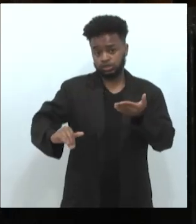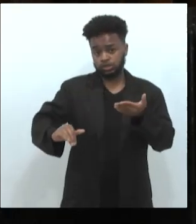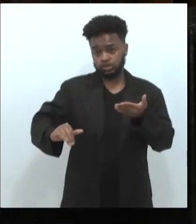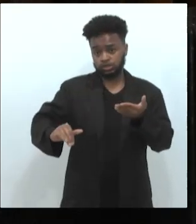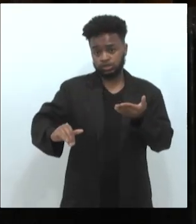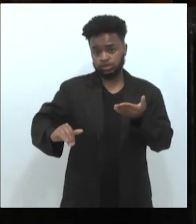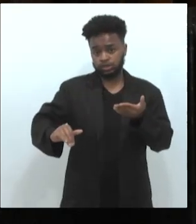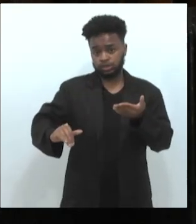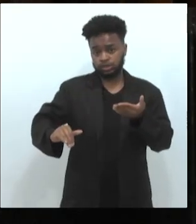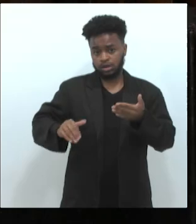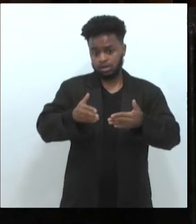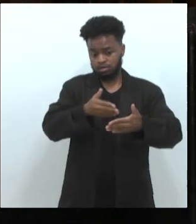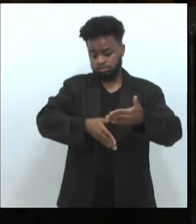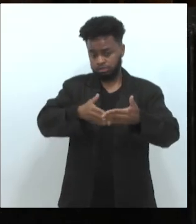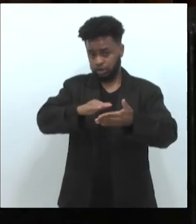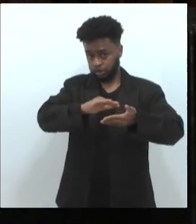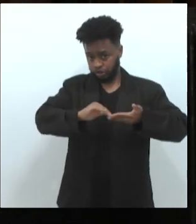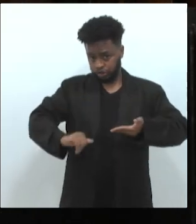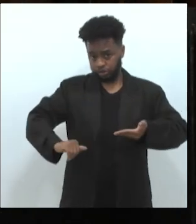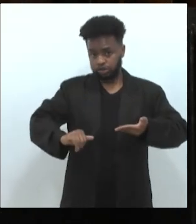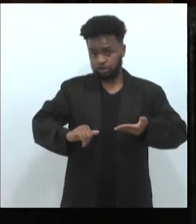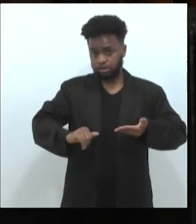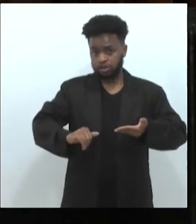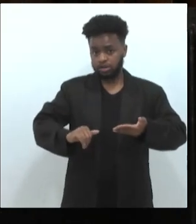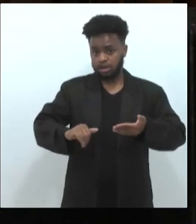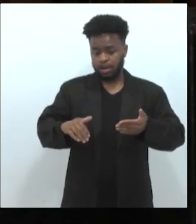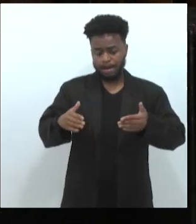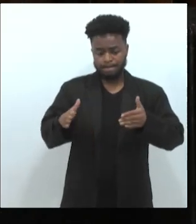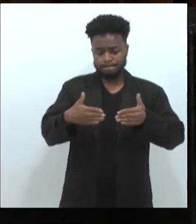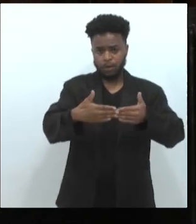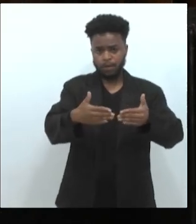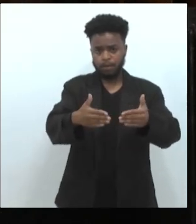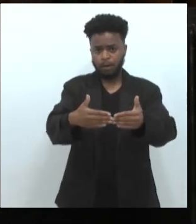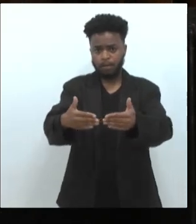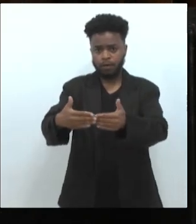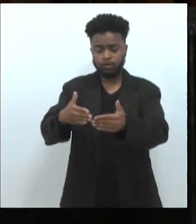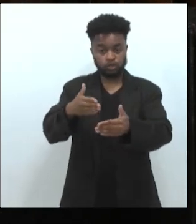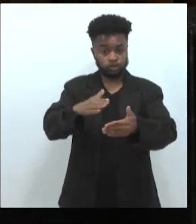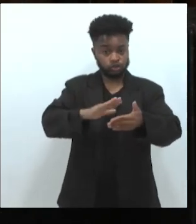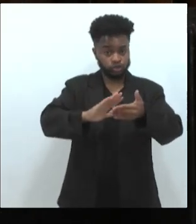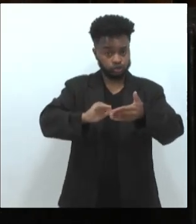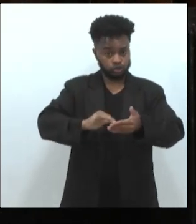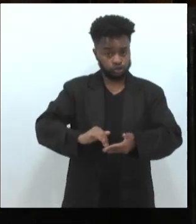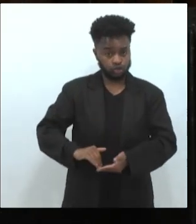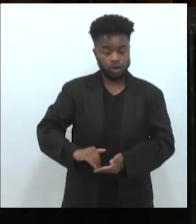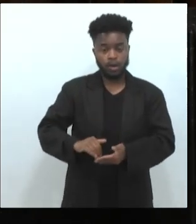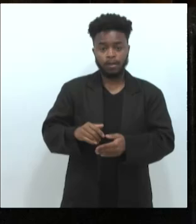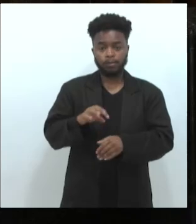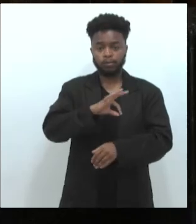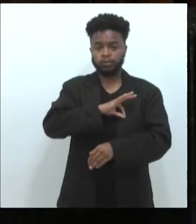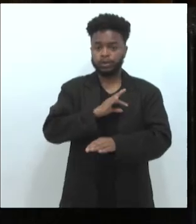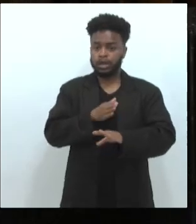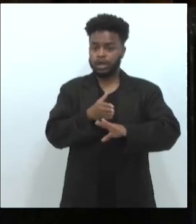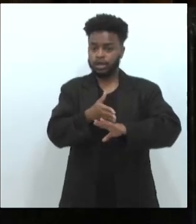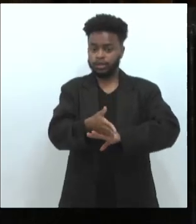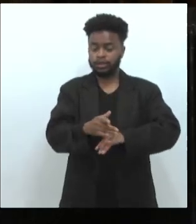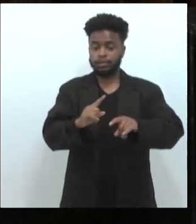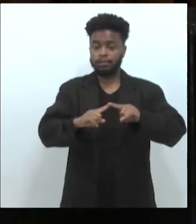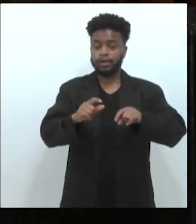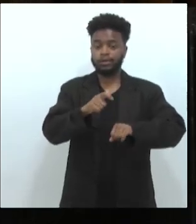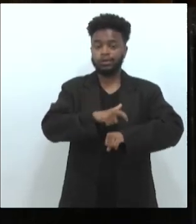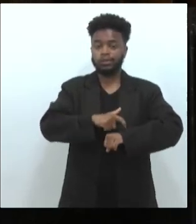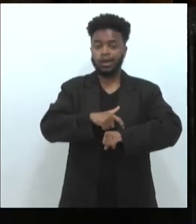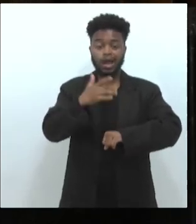um obstáculo, tira-se as barricadas, a polícia invade e chega na hora,